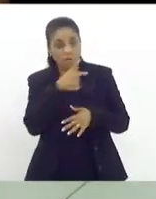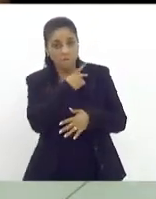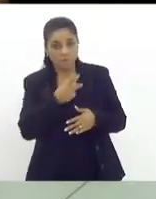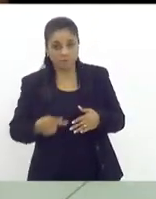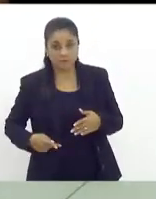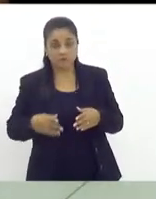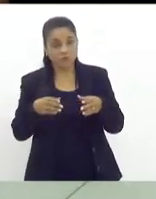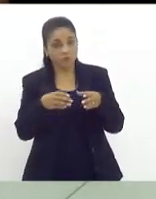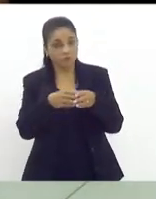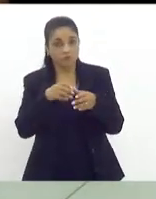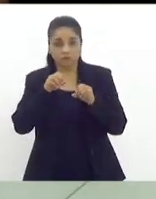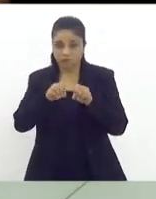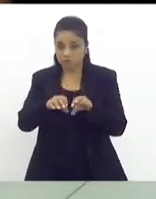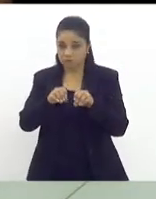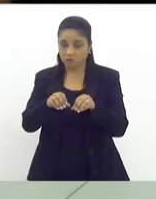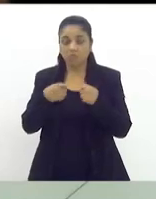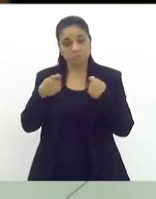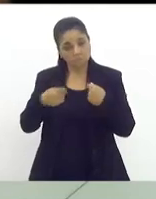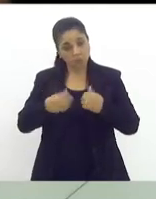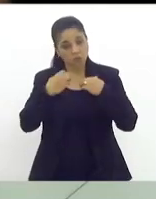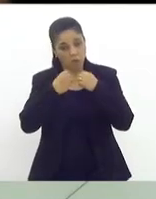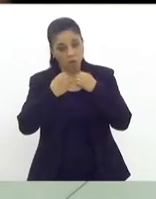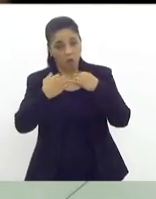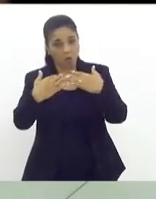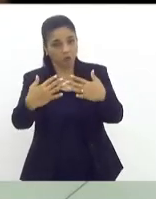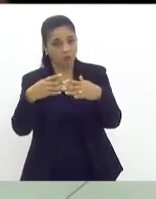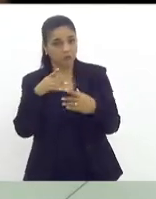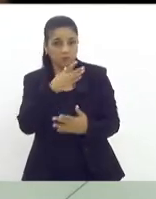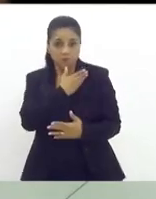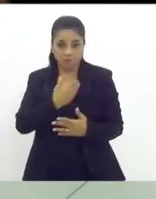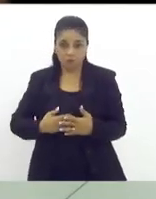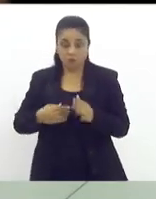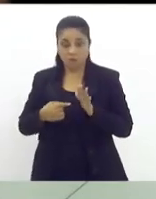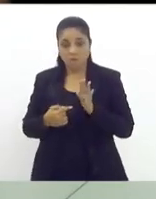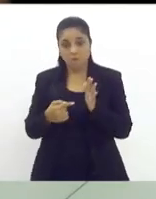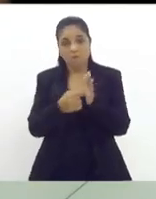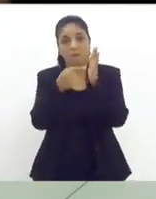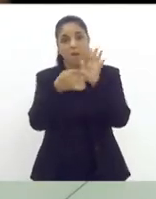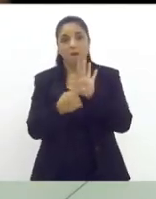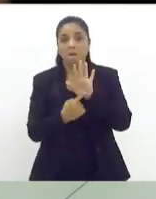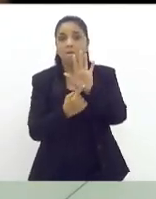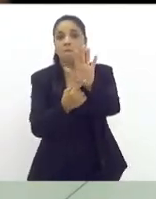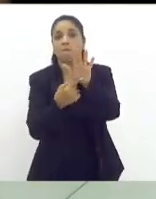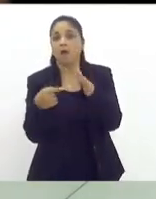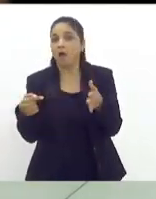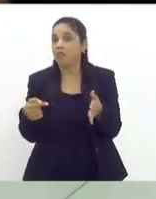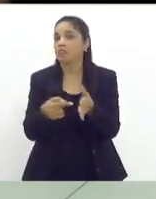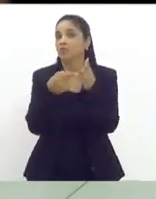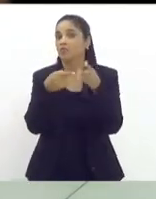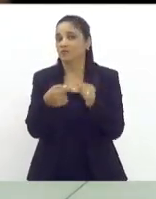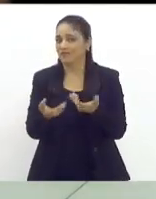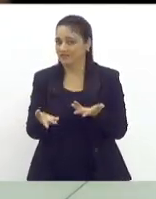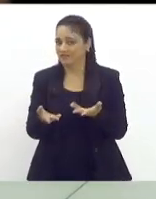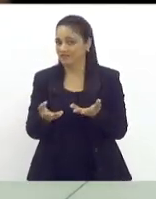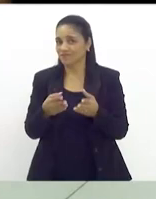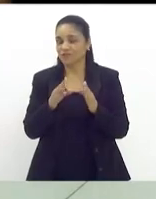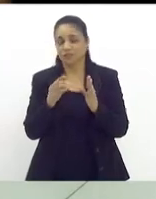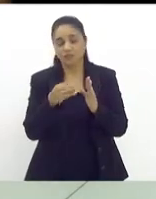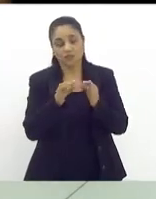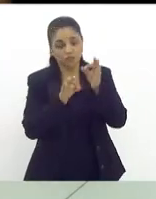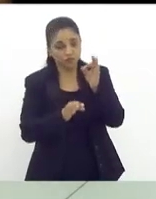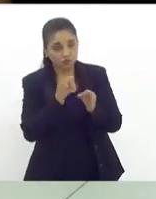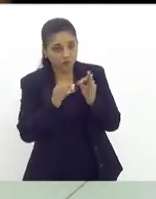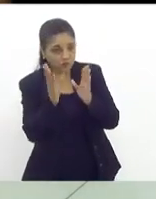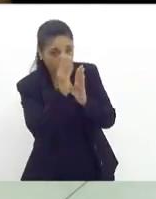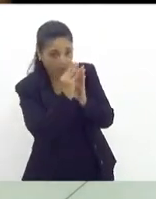ele poderia realizar uma audiência pública e apresentar essas graves denúncias, porque eu acho que colocar isso na justificativa do projeto, isso não ser